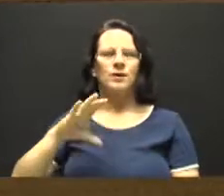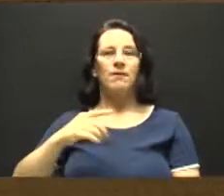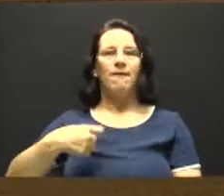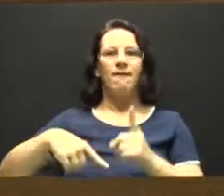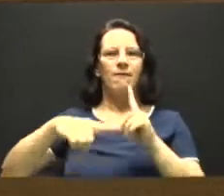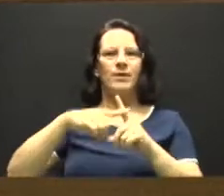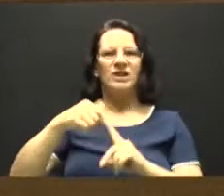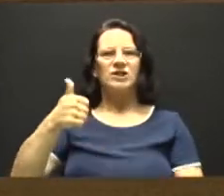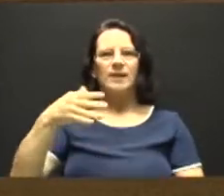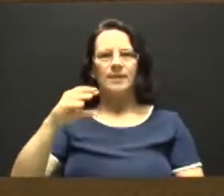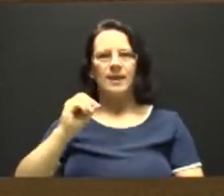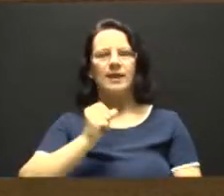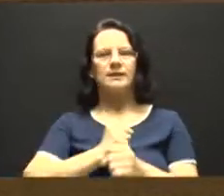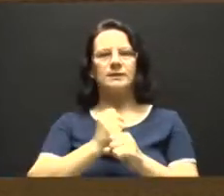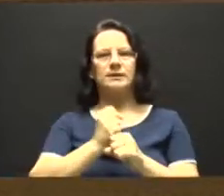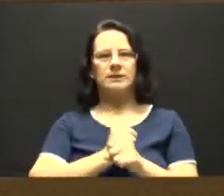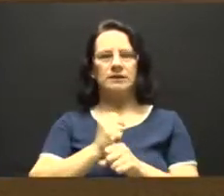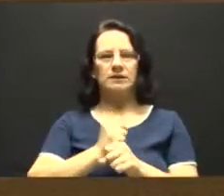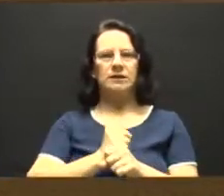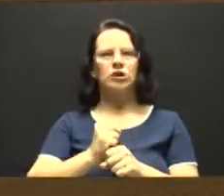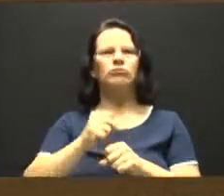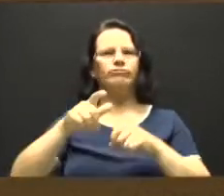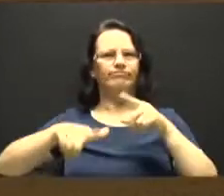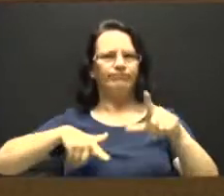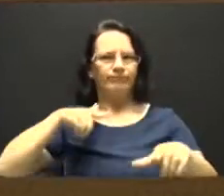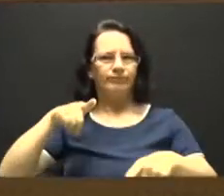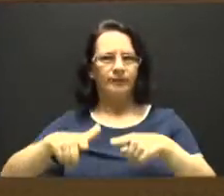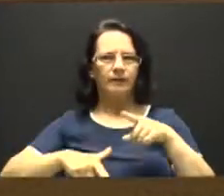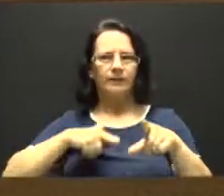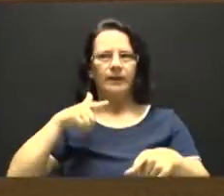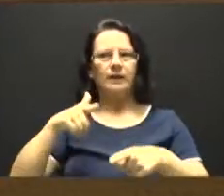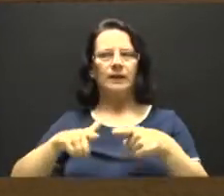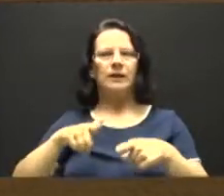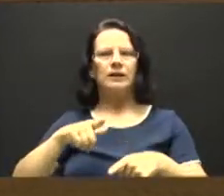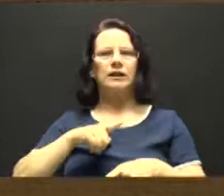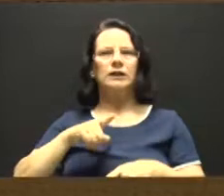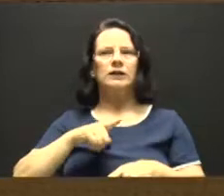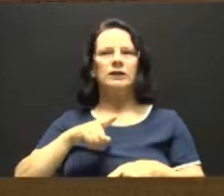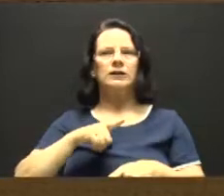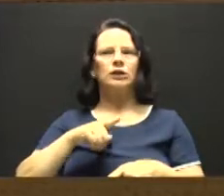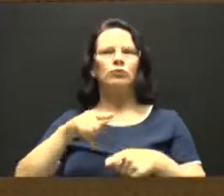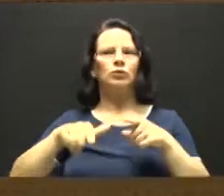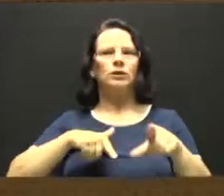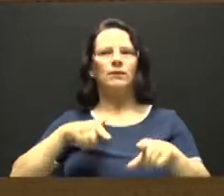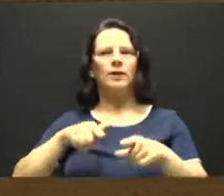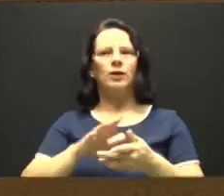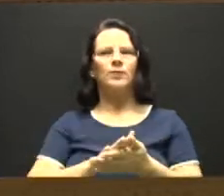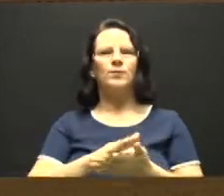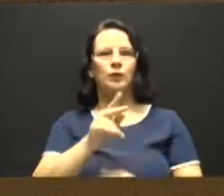dez anos eu tenho a honra de trabalhar de ter o meu ofício como professor como